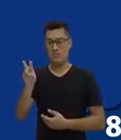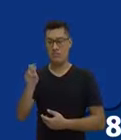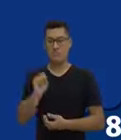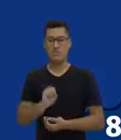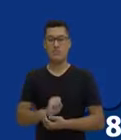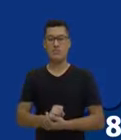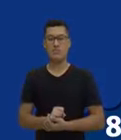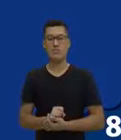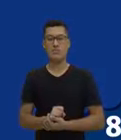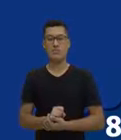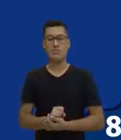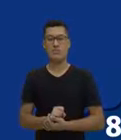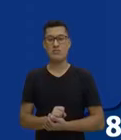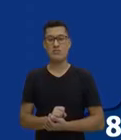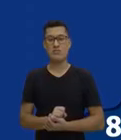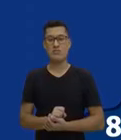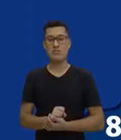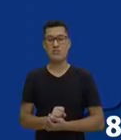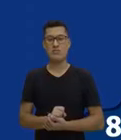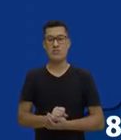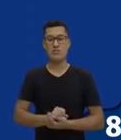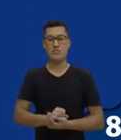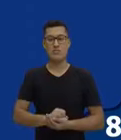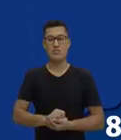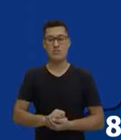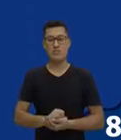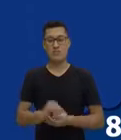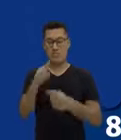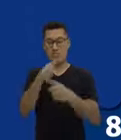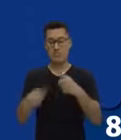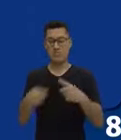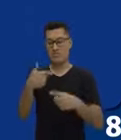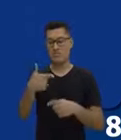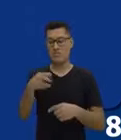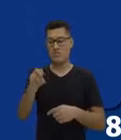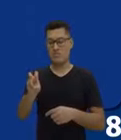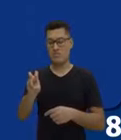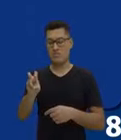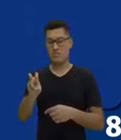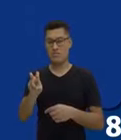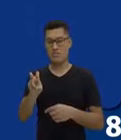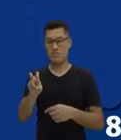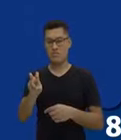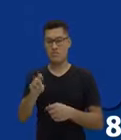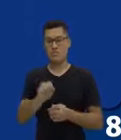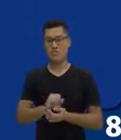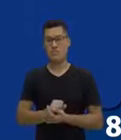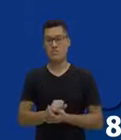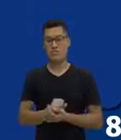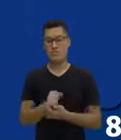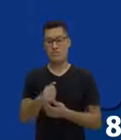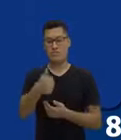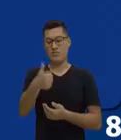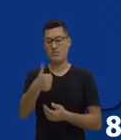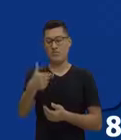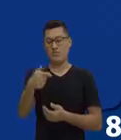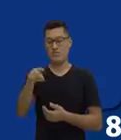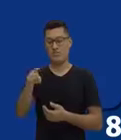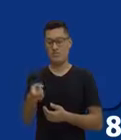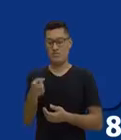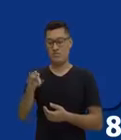tava bacana, Fernando. A partir agora? De agora complicou, e não é agora? Isso? Metade de 25. Aí fica